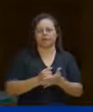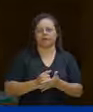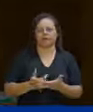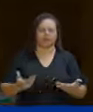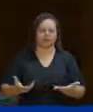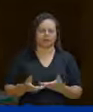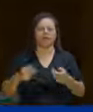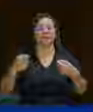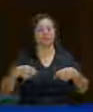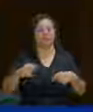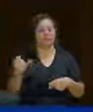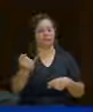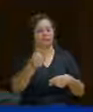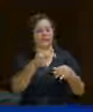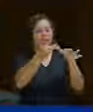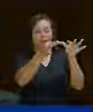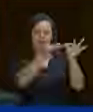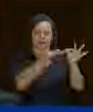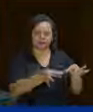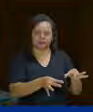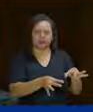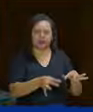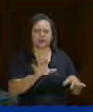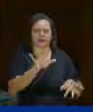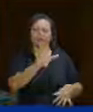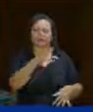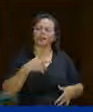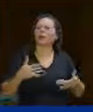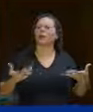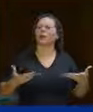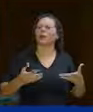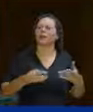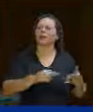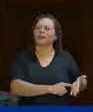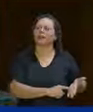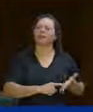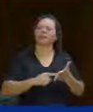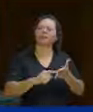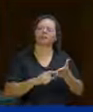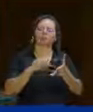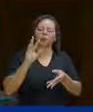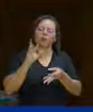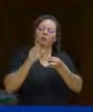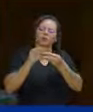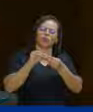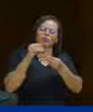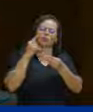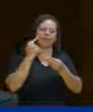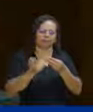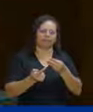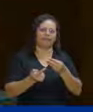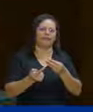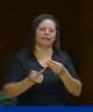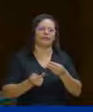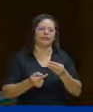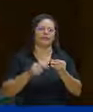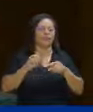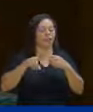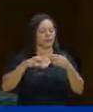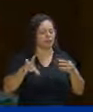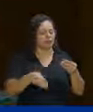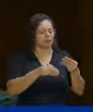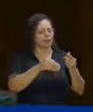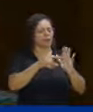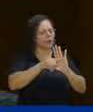natureza. A genérica e sucinta indicação dos serviços, juntada após diligência,